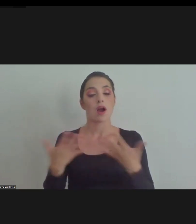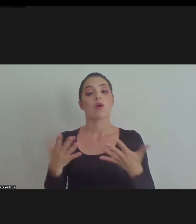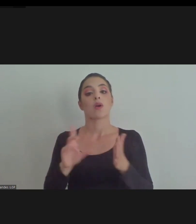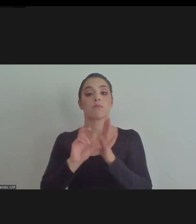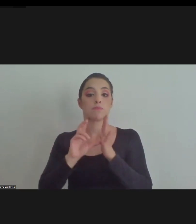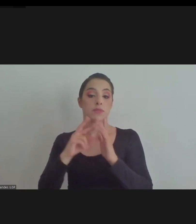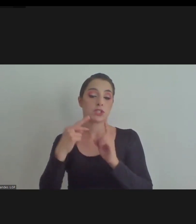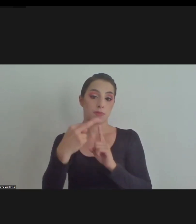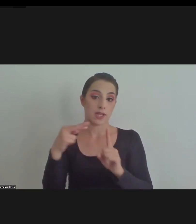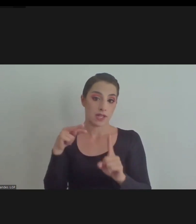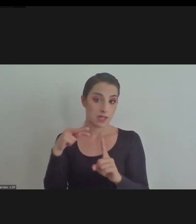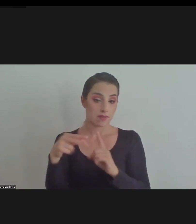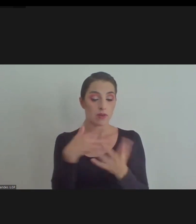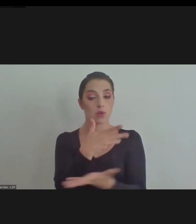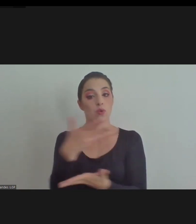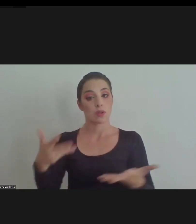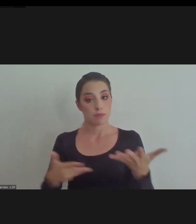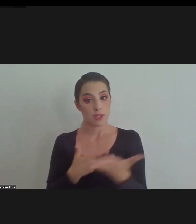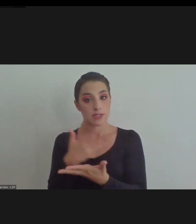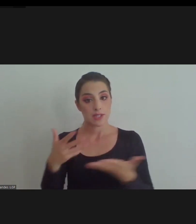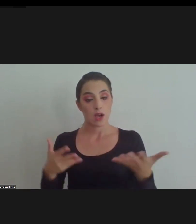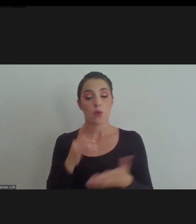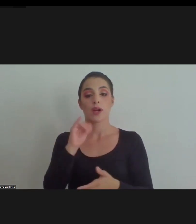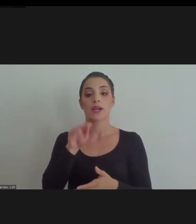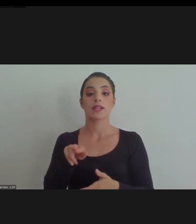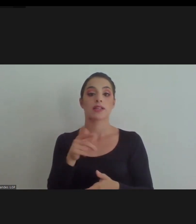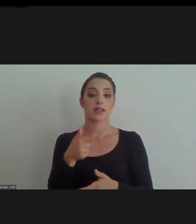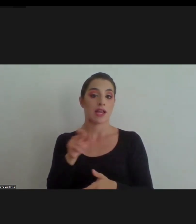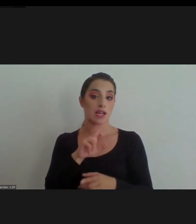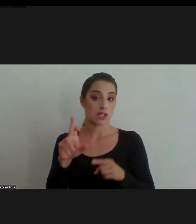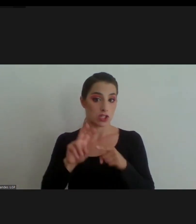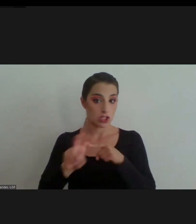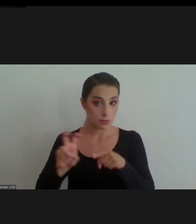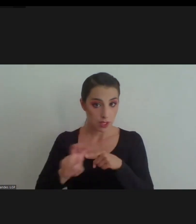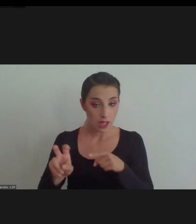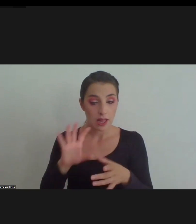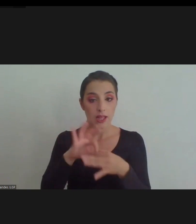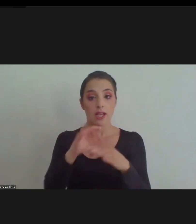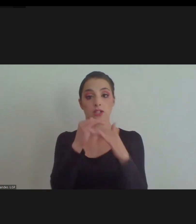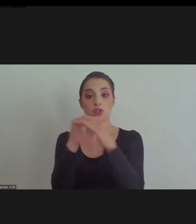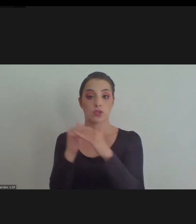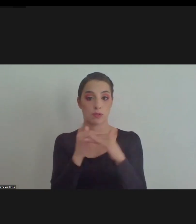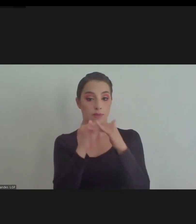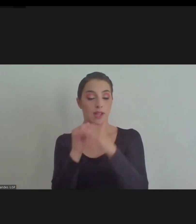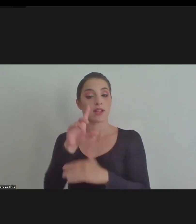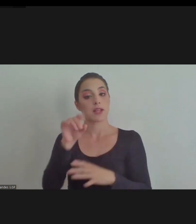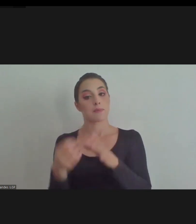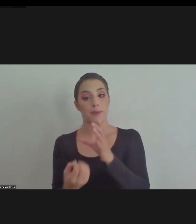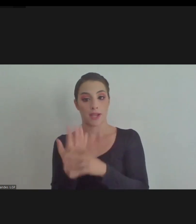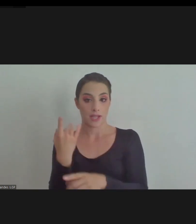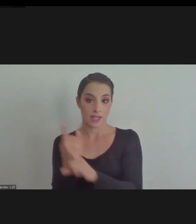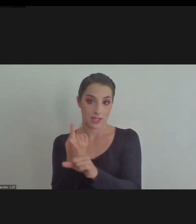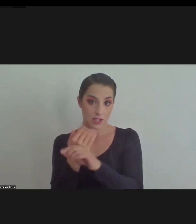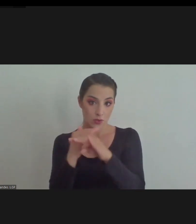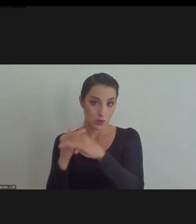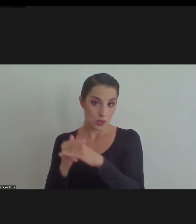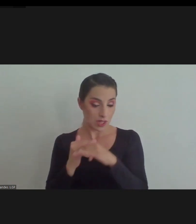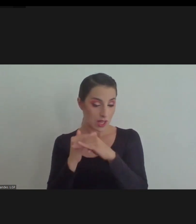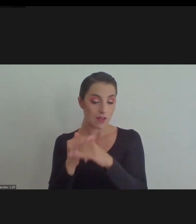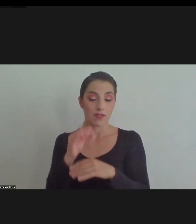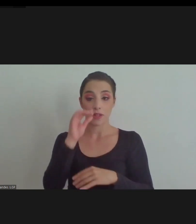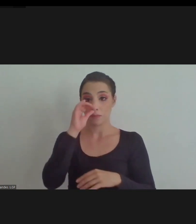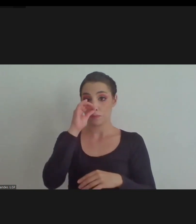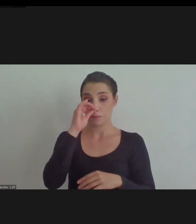de interdisciplinariedade no âmbito da inovação para a sustentabilidade ou para a inovação sustentável.